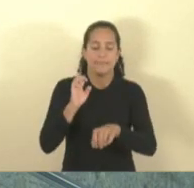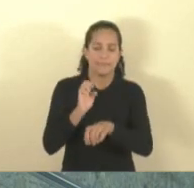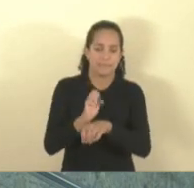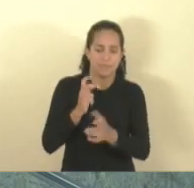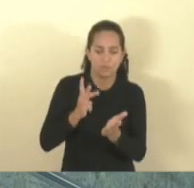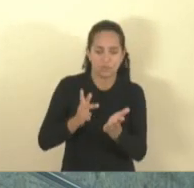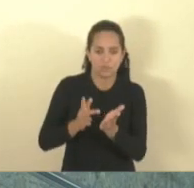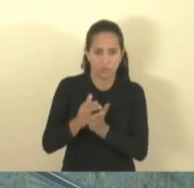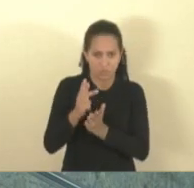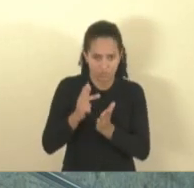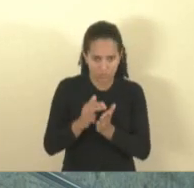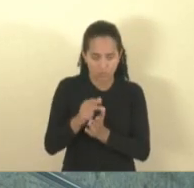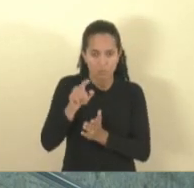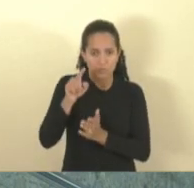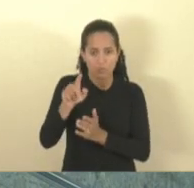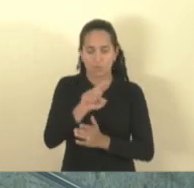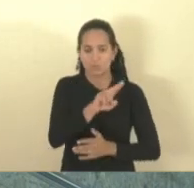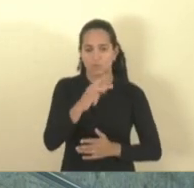Sérgio Torres.